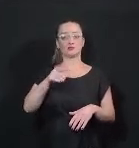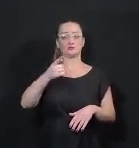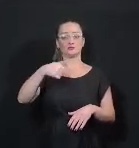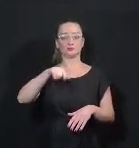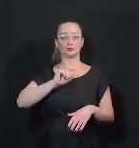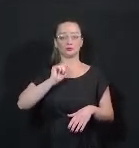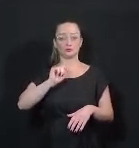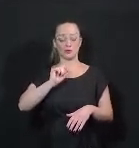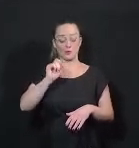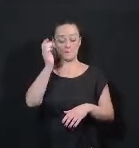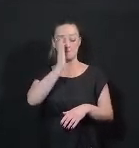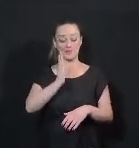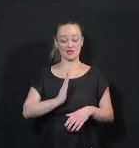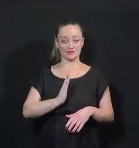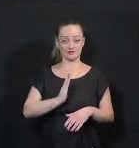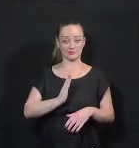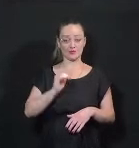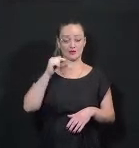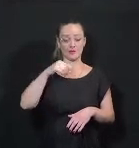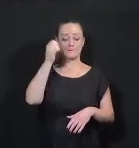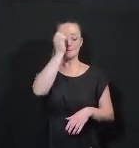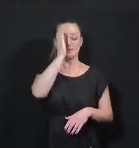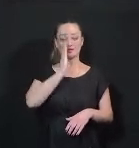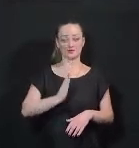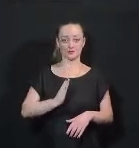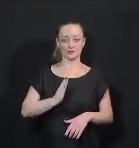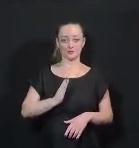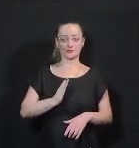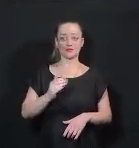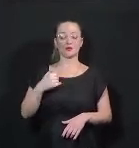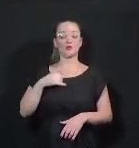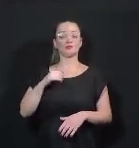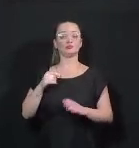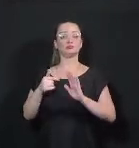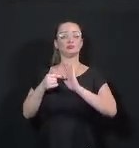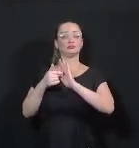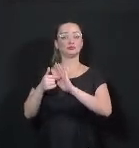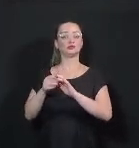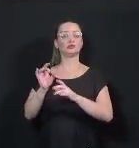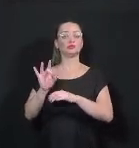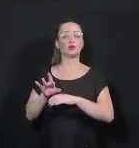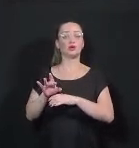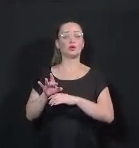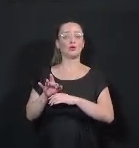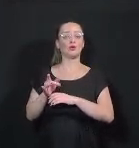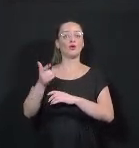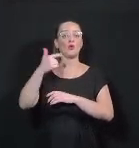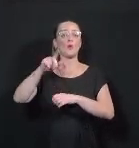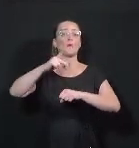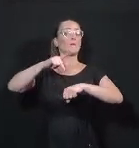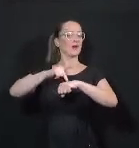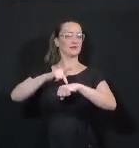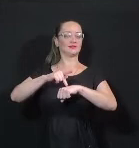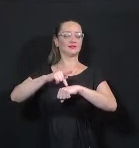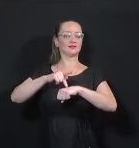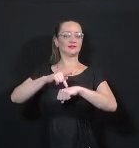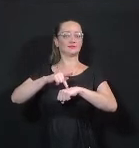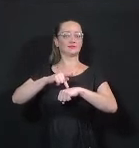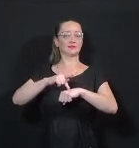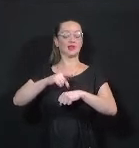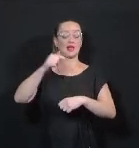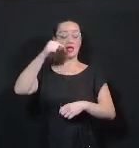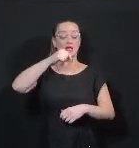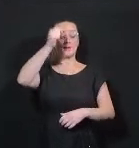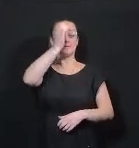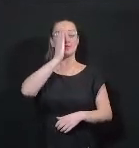caso brasileiro, não vou mais me referir a outros países. No caso